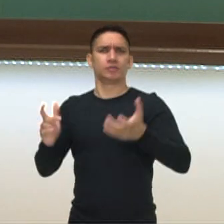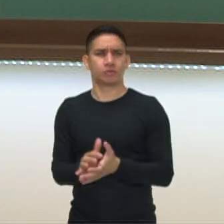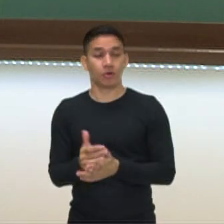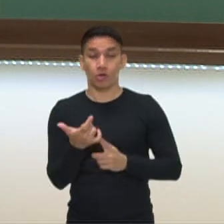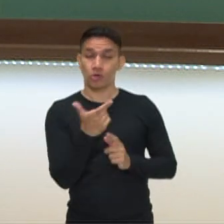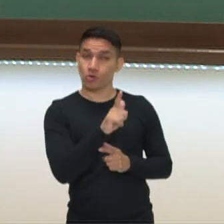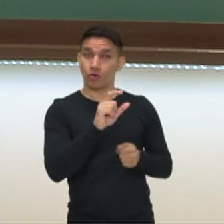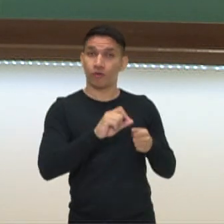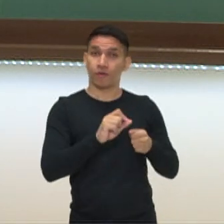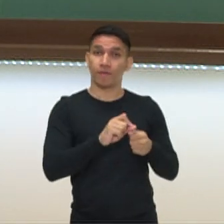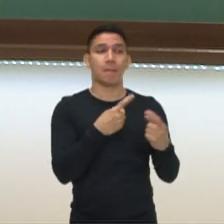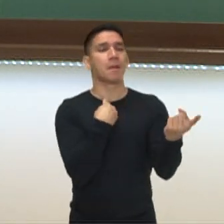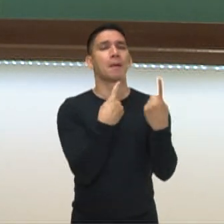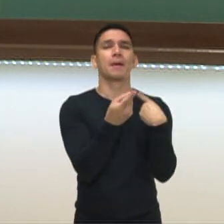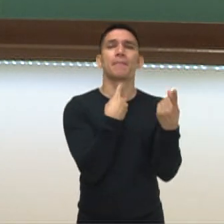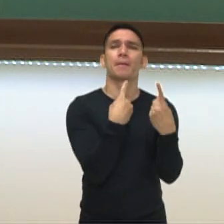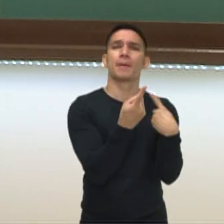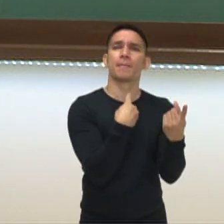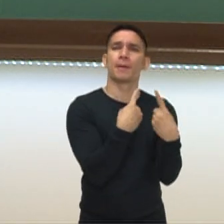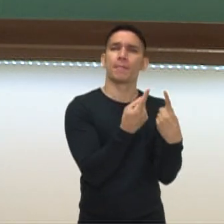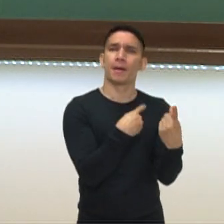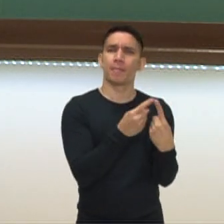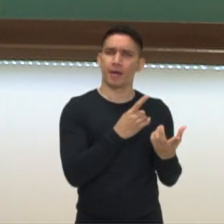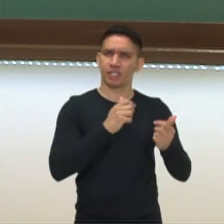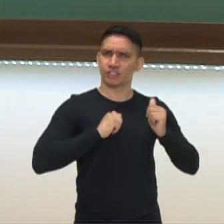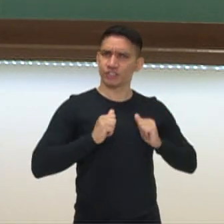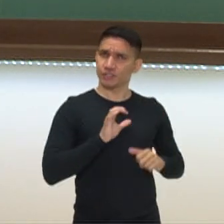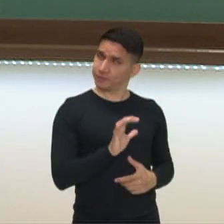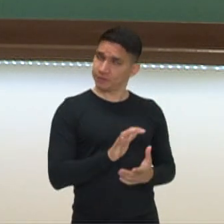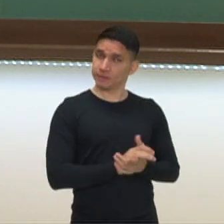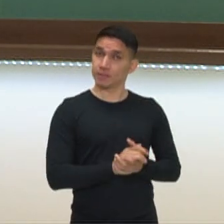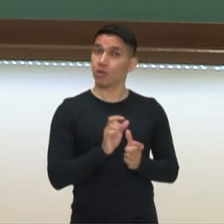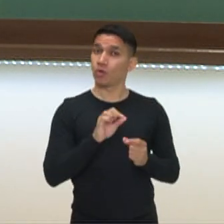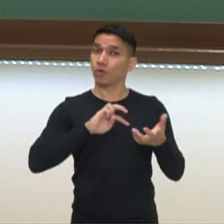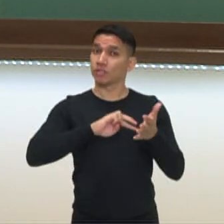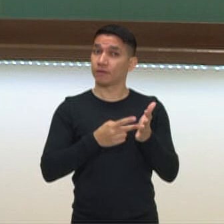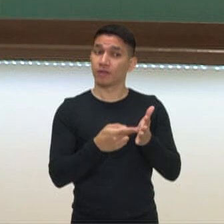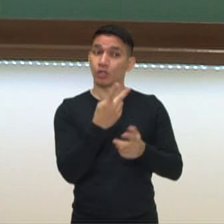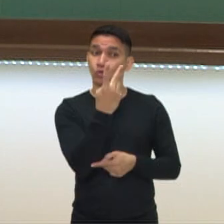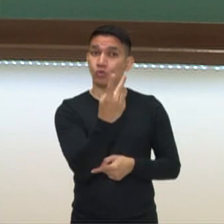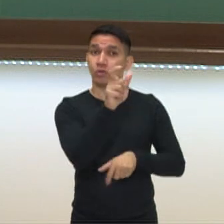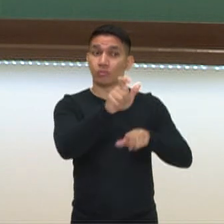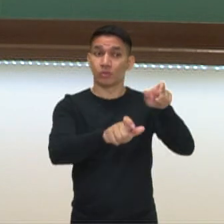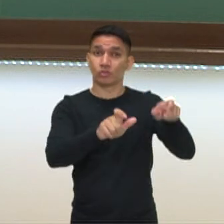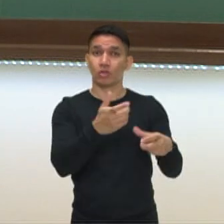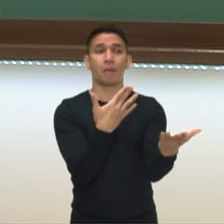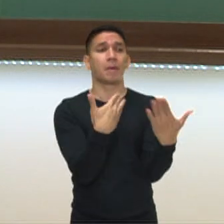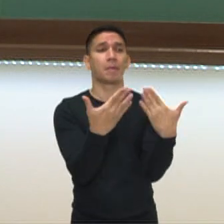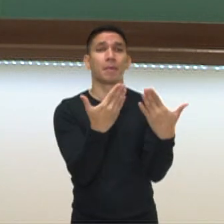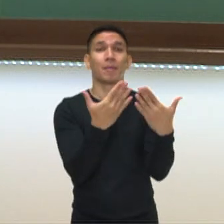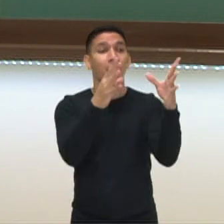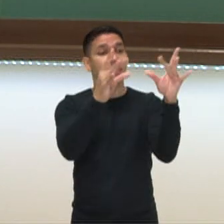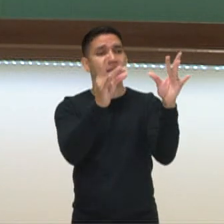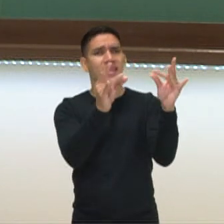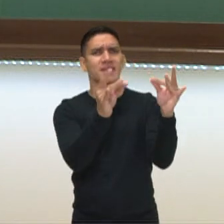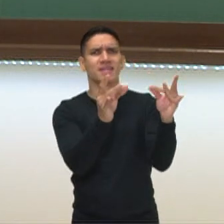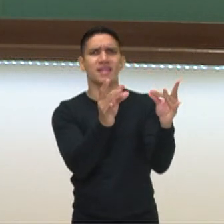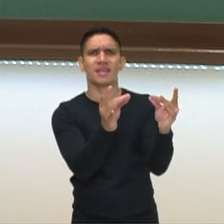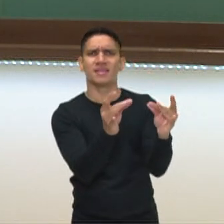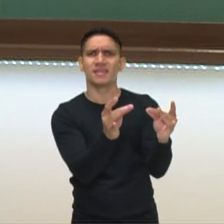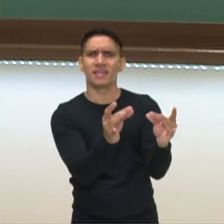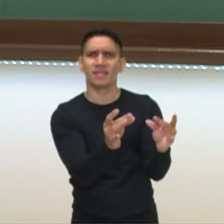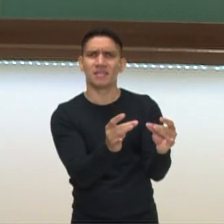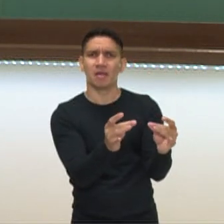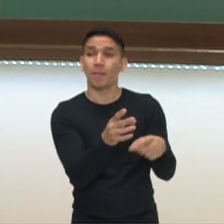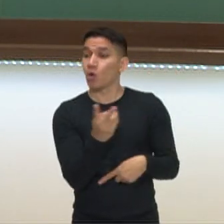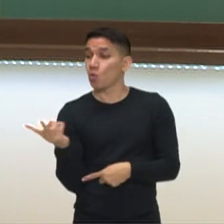a arte dos diálogos, ou seja, a questão de duas pessoas falando, mas um diálogo muito rico, muito cheio, e eles não